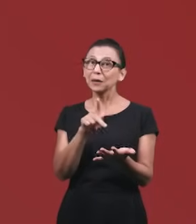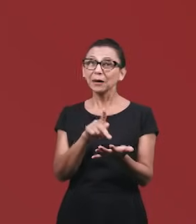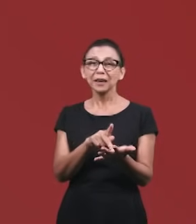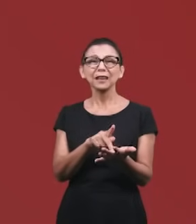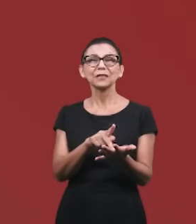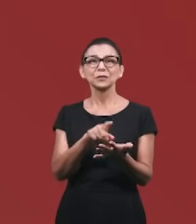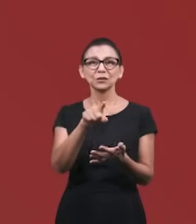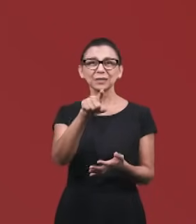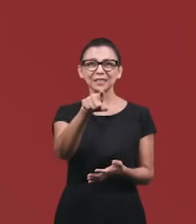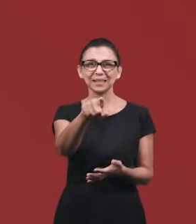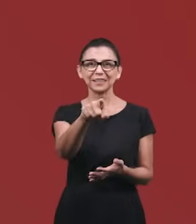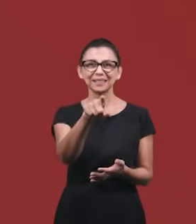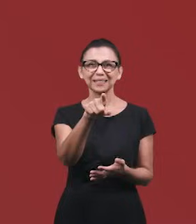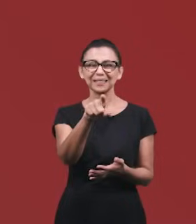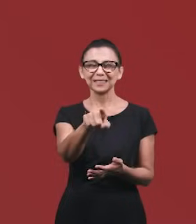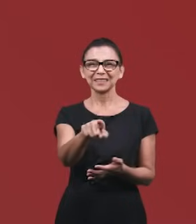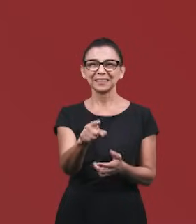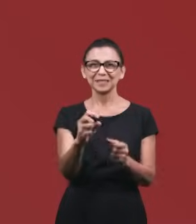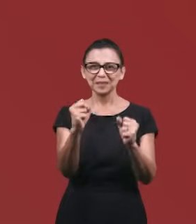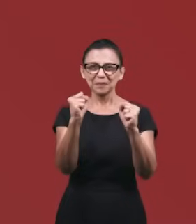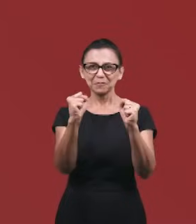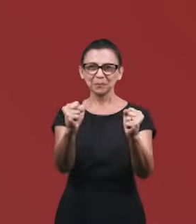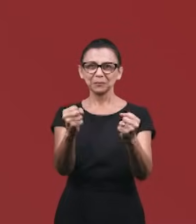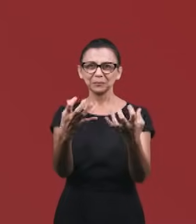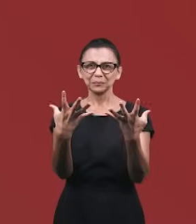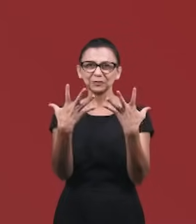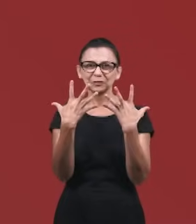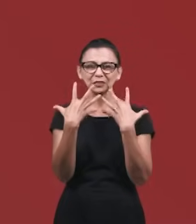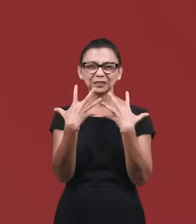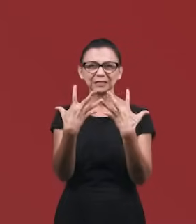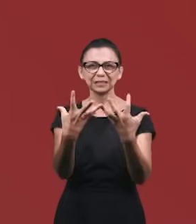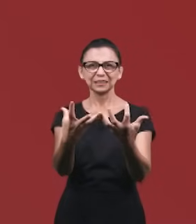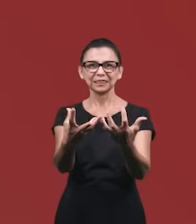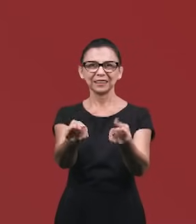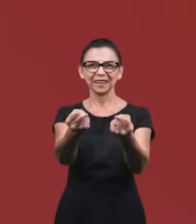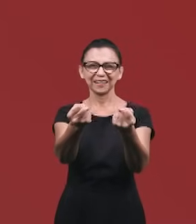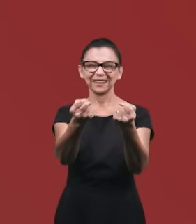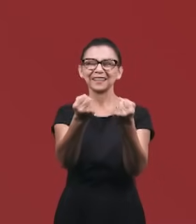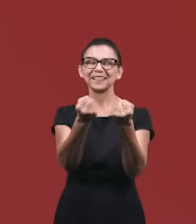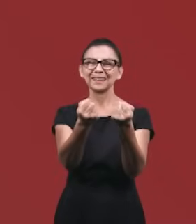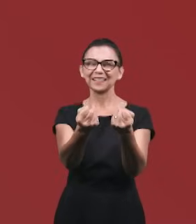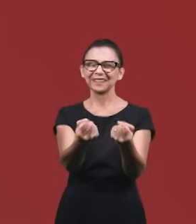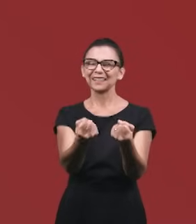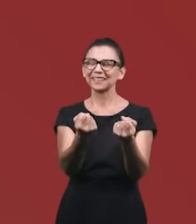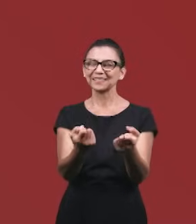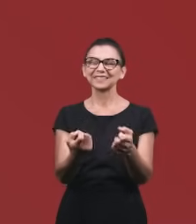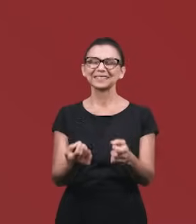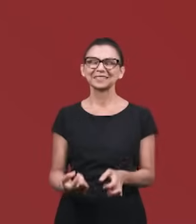verdadeiro que o homem pode ter.